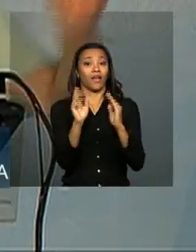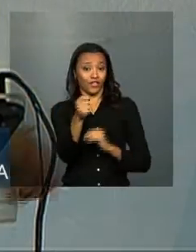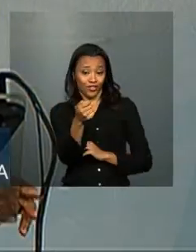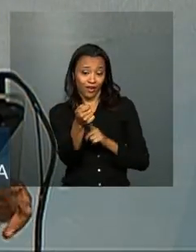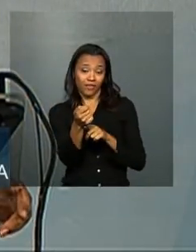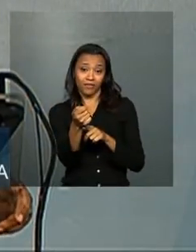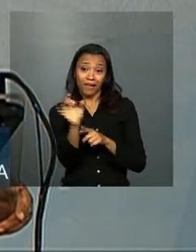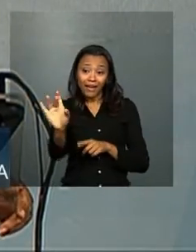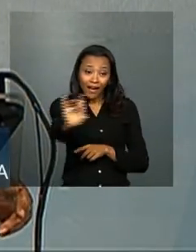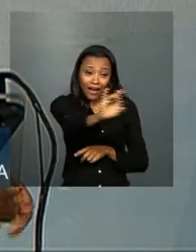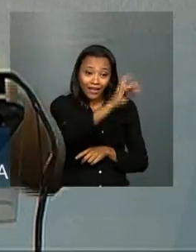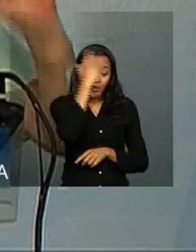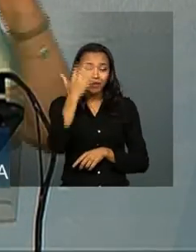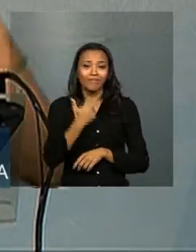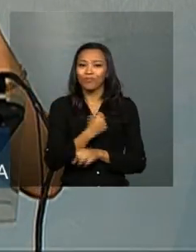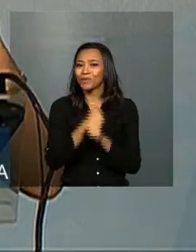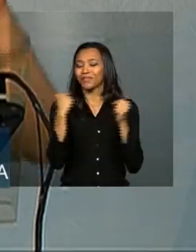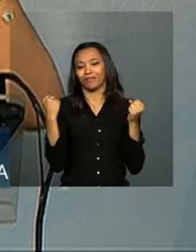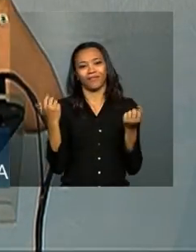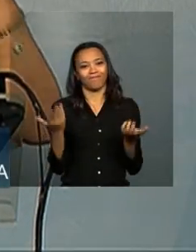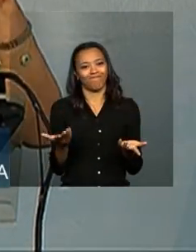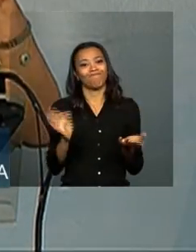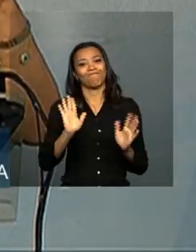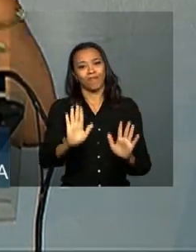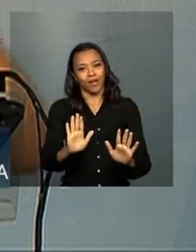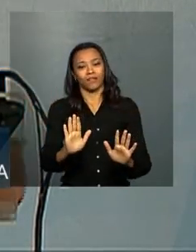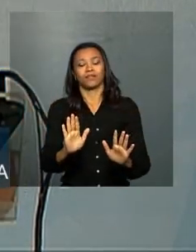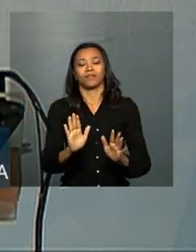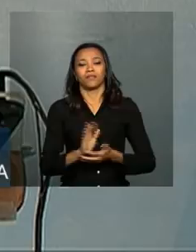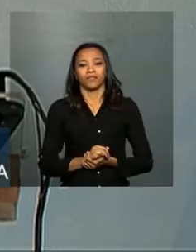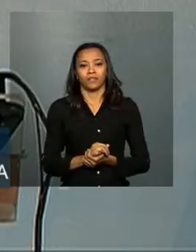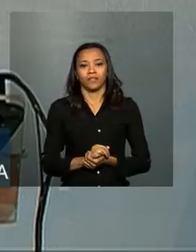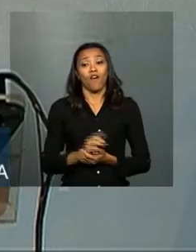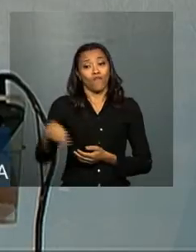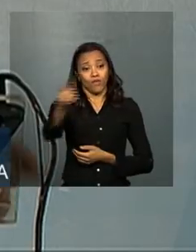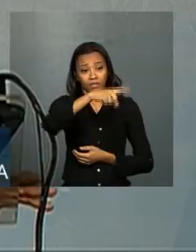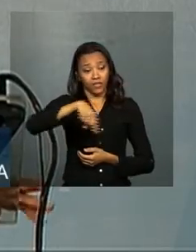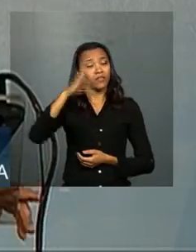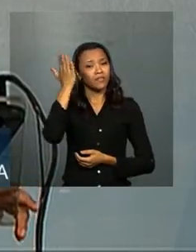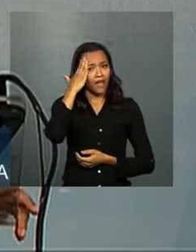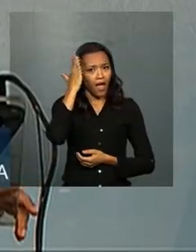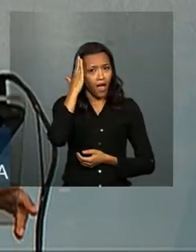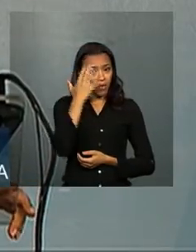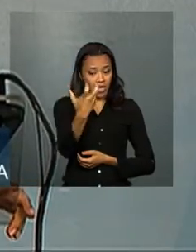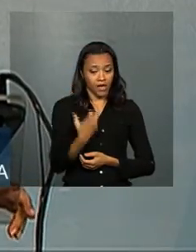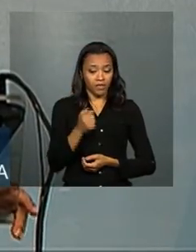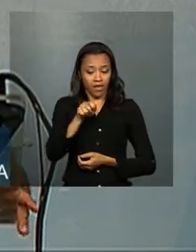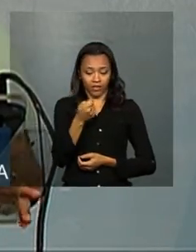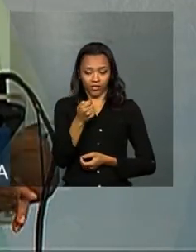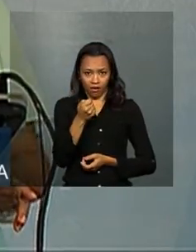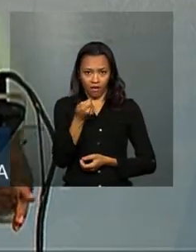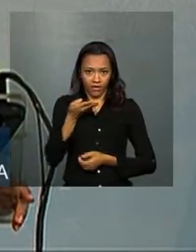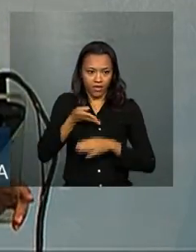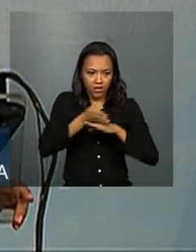vou poder, mas fique a entrega. Vocês saibam que ao pegar a chave e abrir a